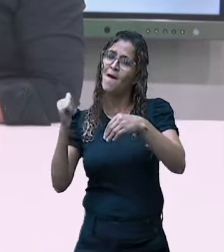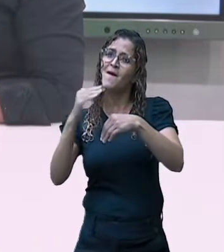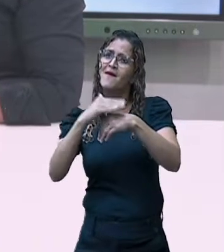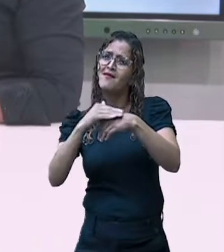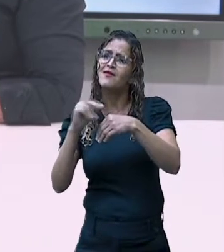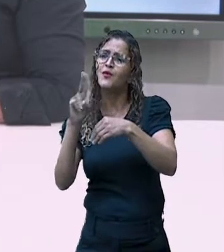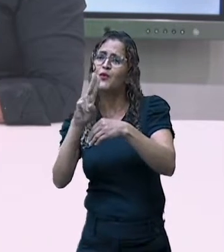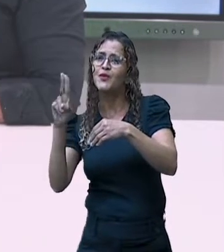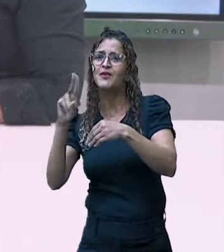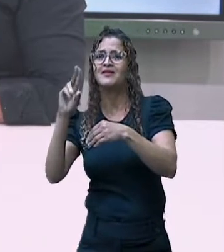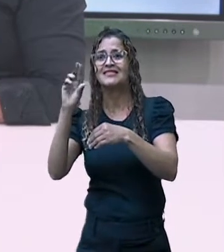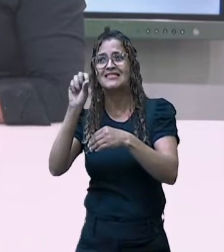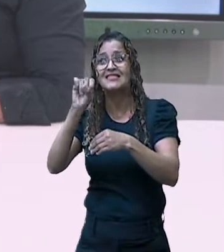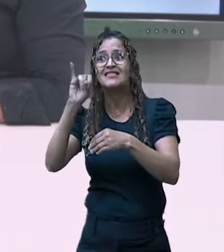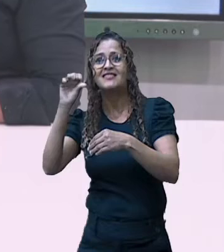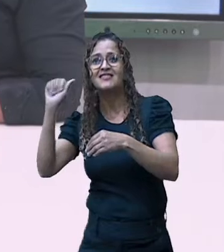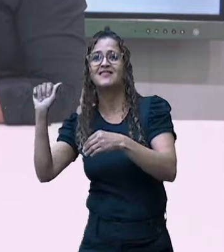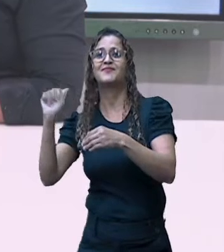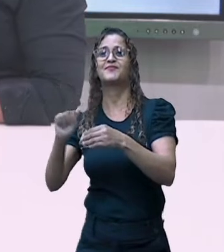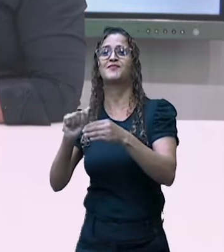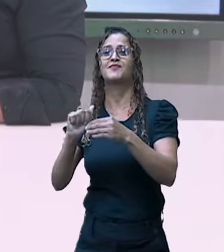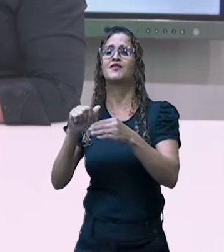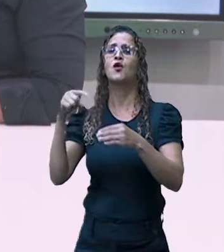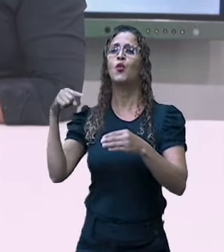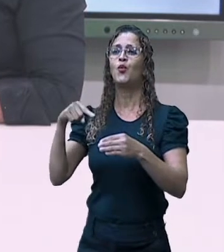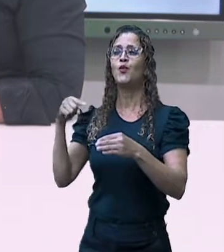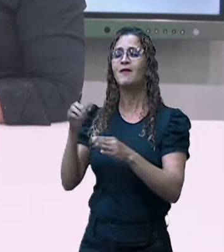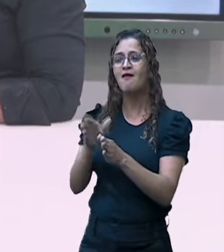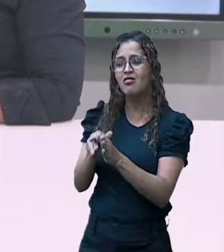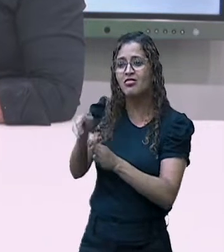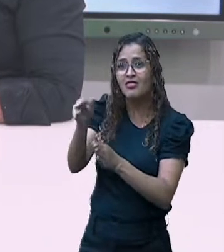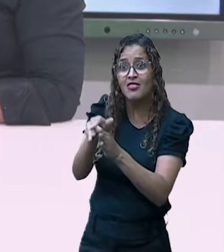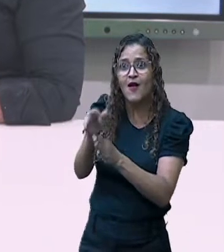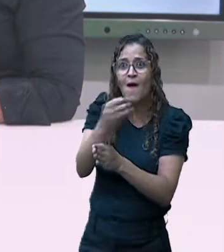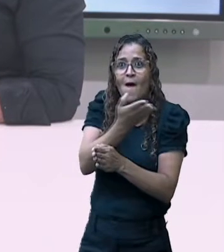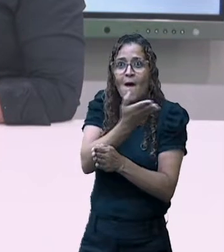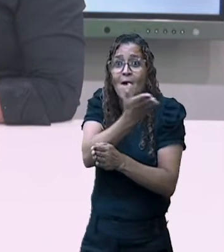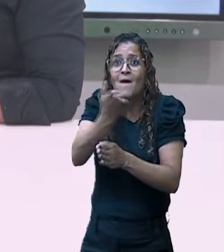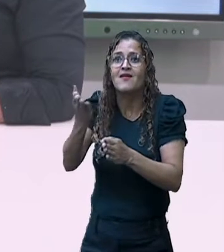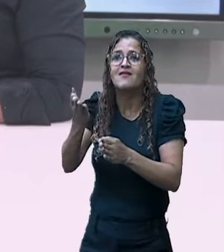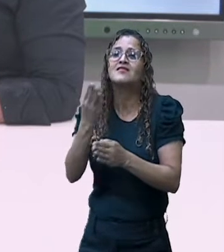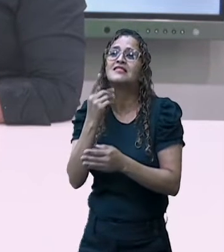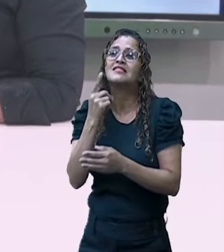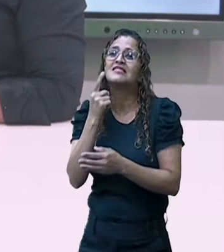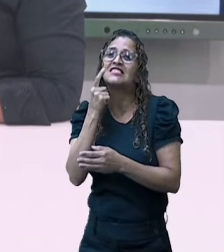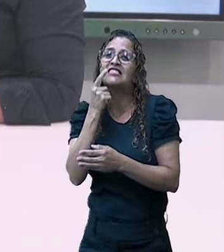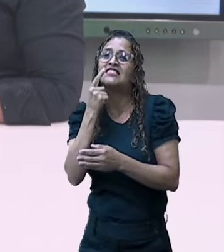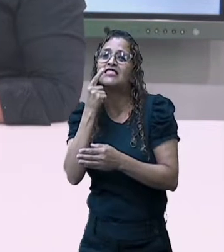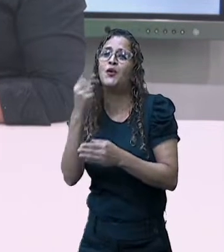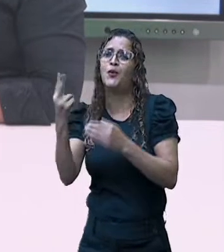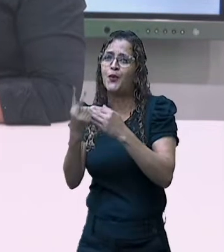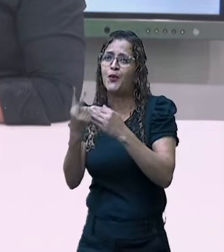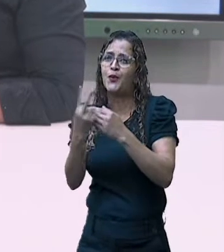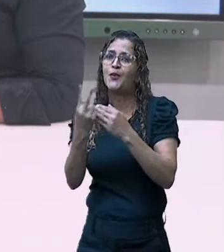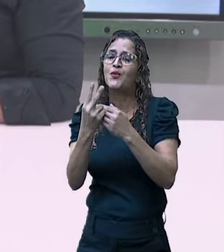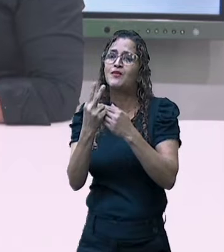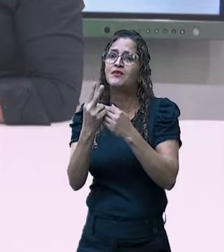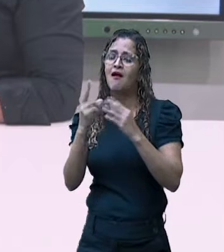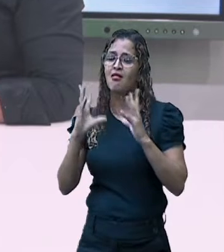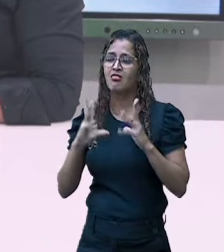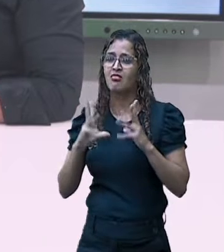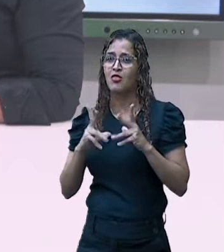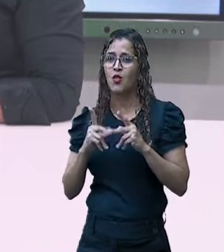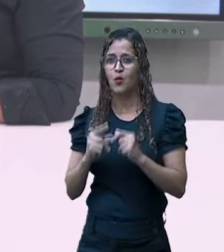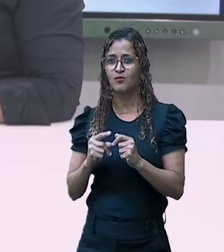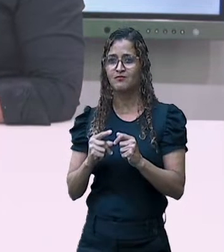aqui hoje para passar algumas orientações para vocês a respeito dos cuidados com os dentinhos e com a boca.